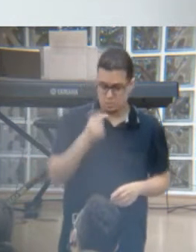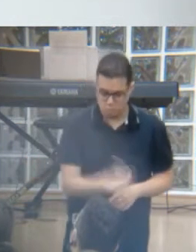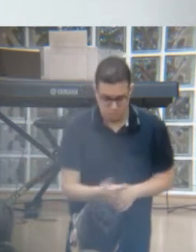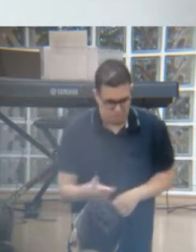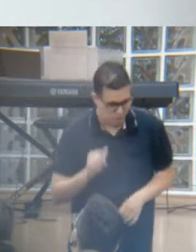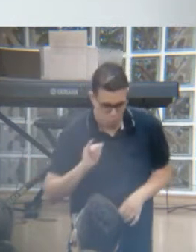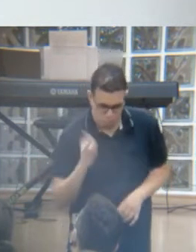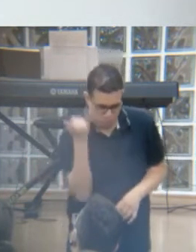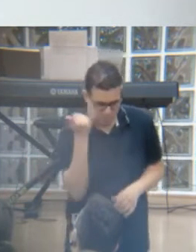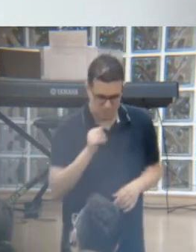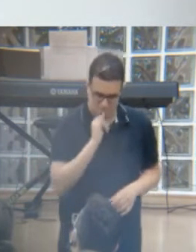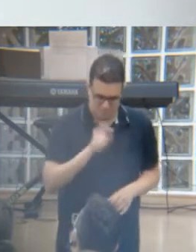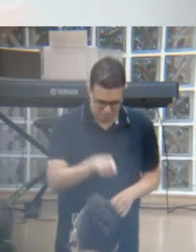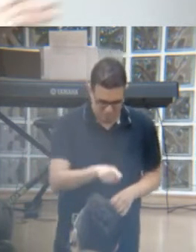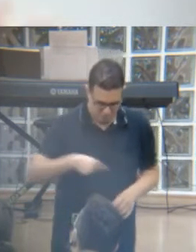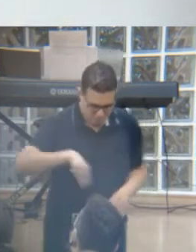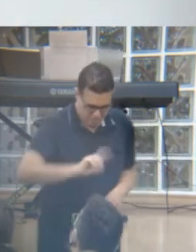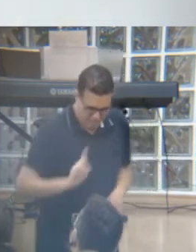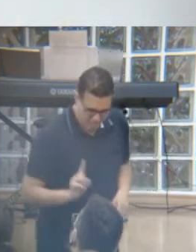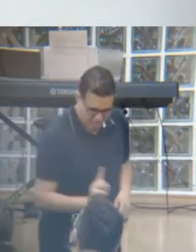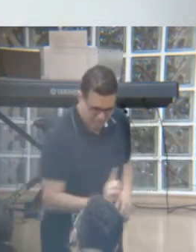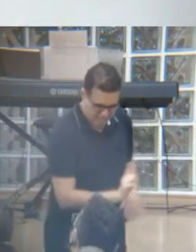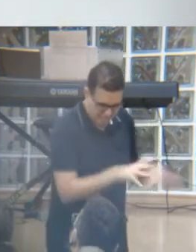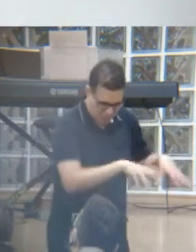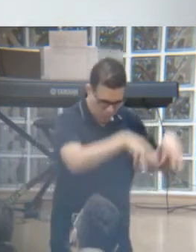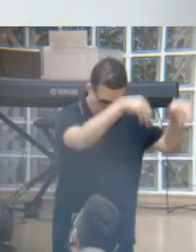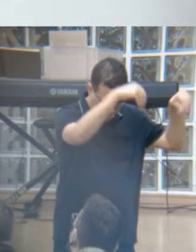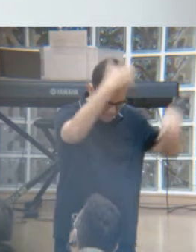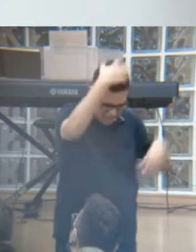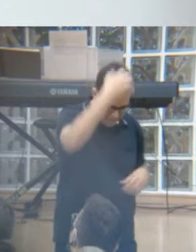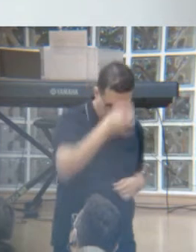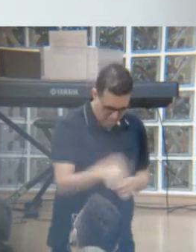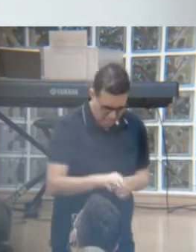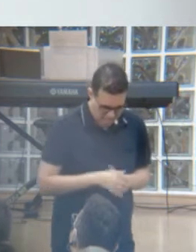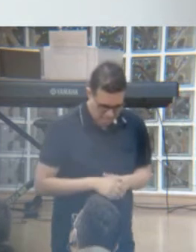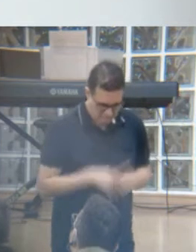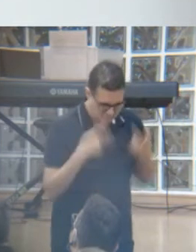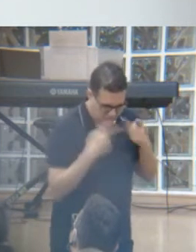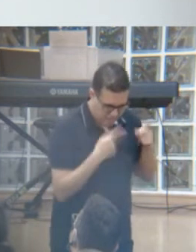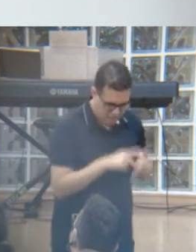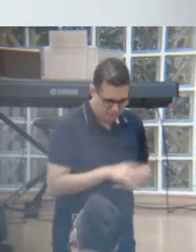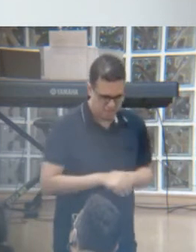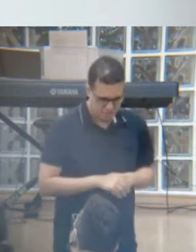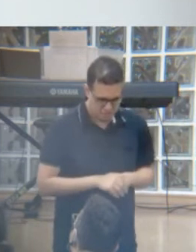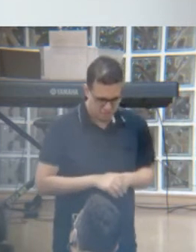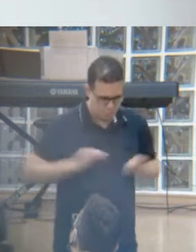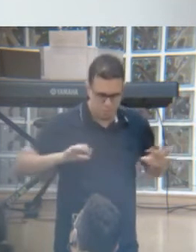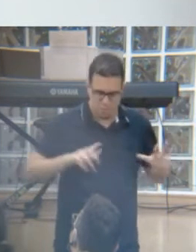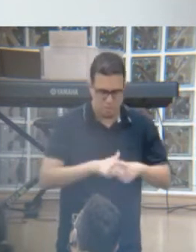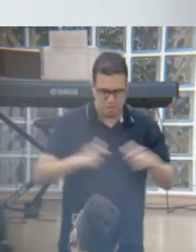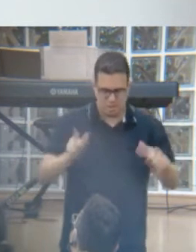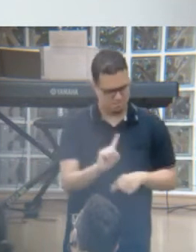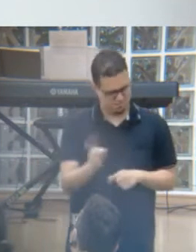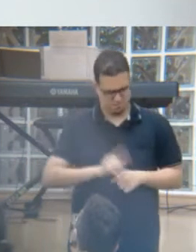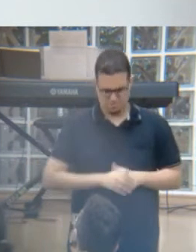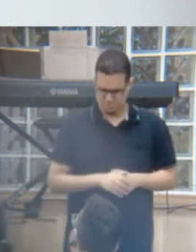toda hora que você vai no palácio do rei e ainda pregar a palavra de Deus, né? O mais perto disso, que